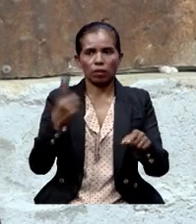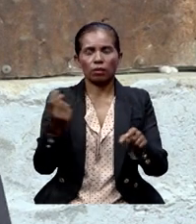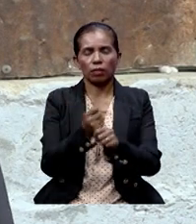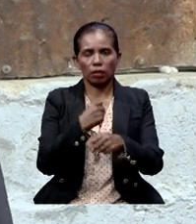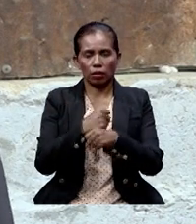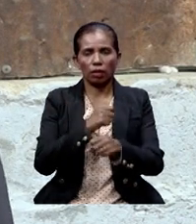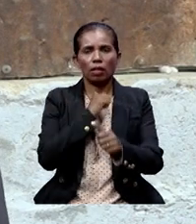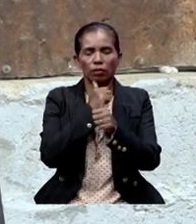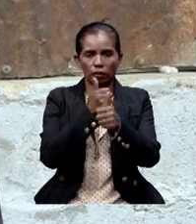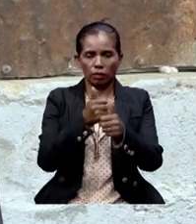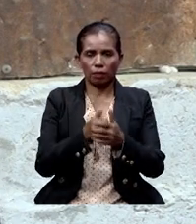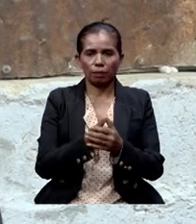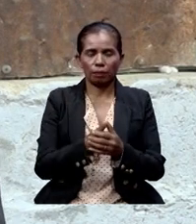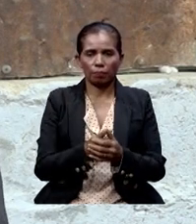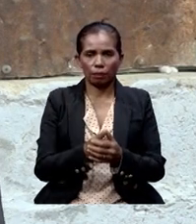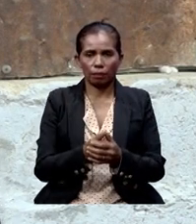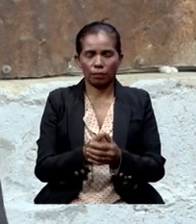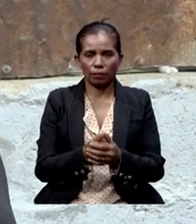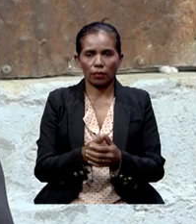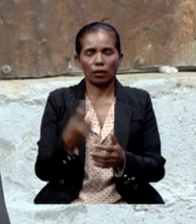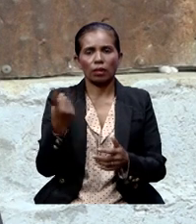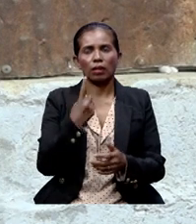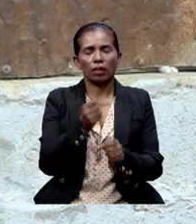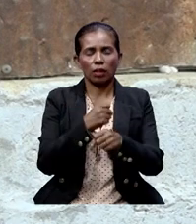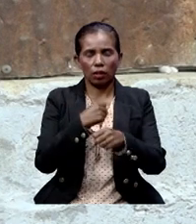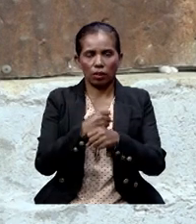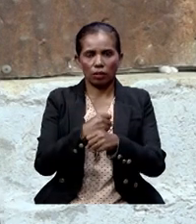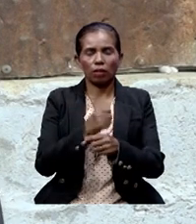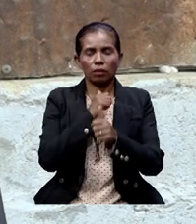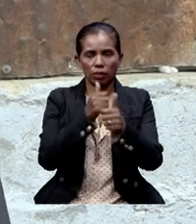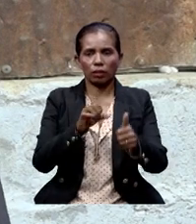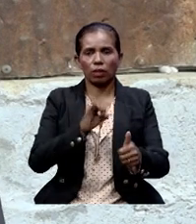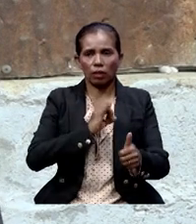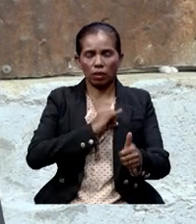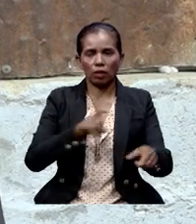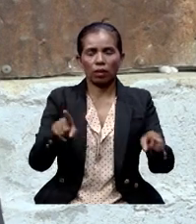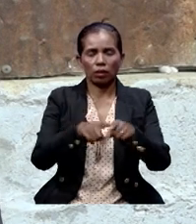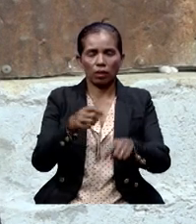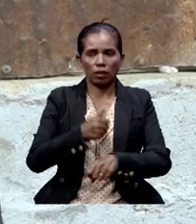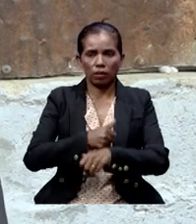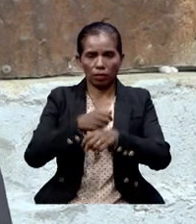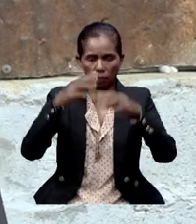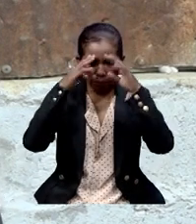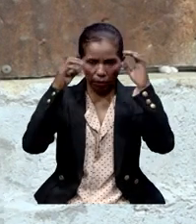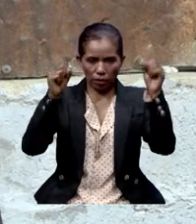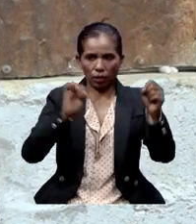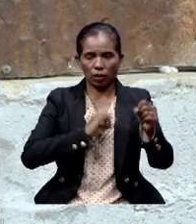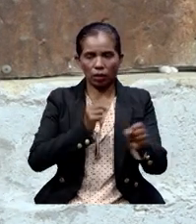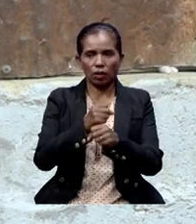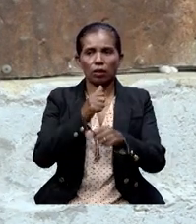advokasia maluk sironi saung na fating hal advokasia karai hau anesa na asesor bo presidente au se